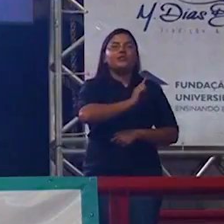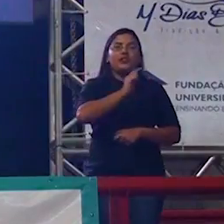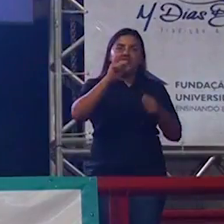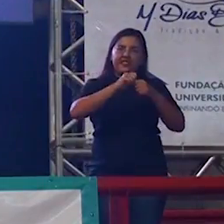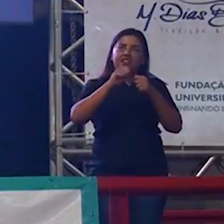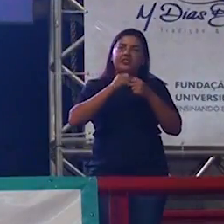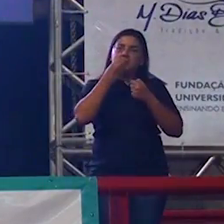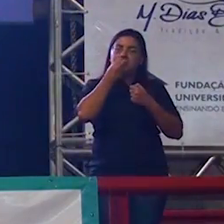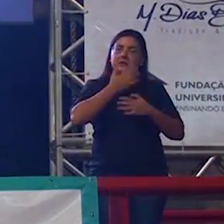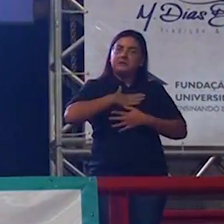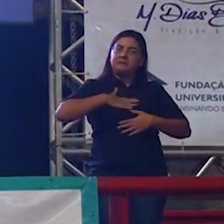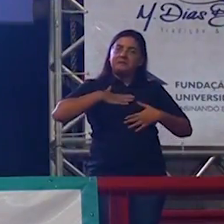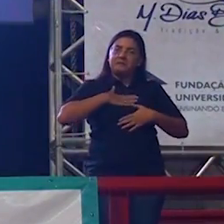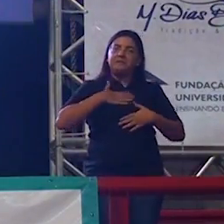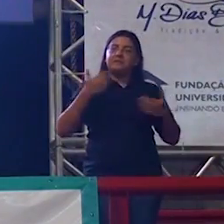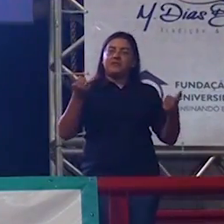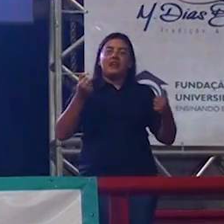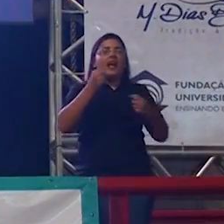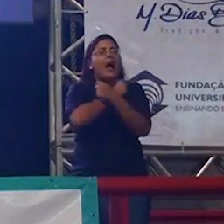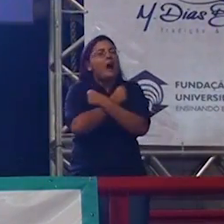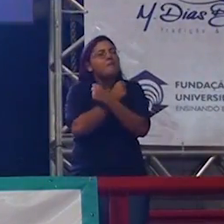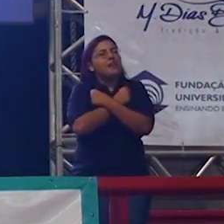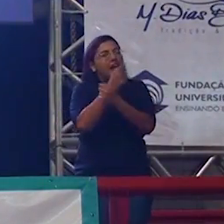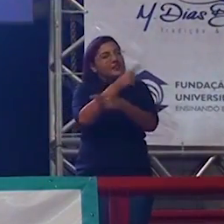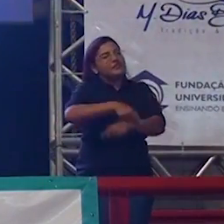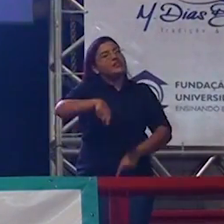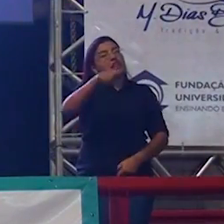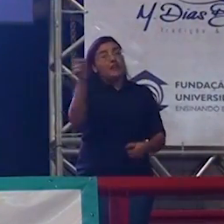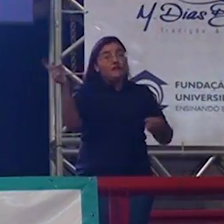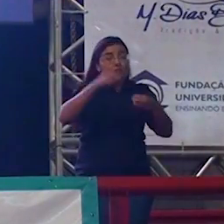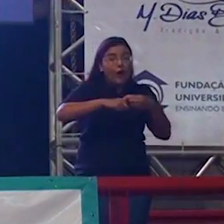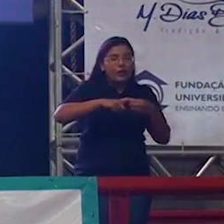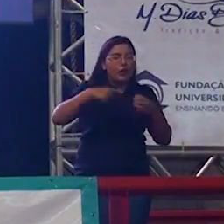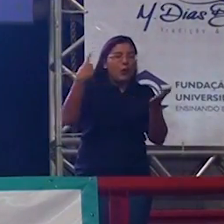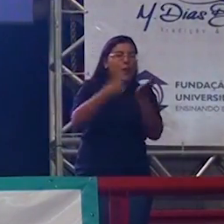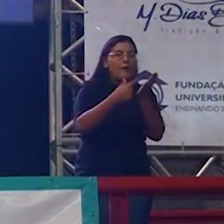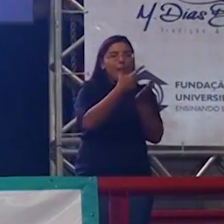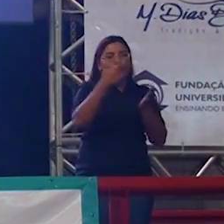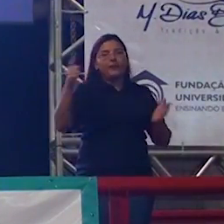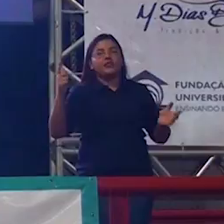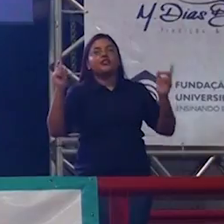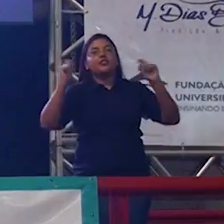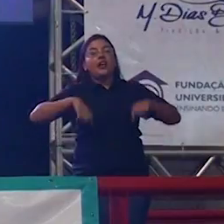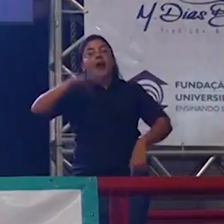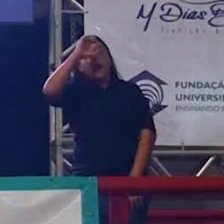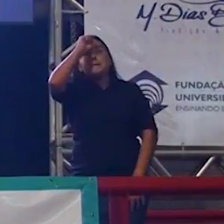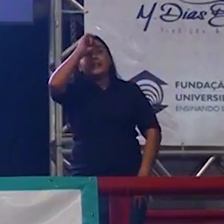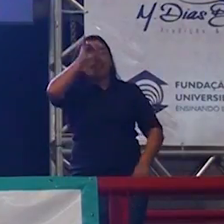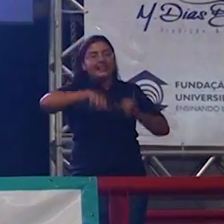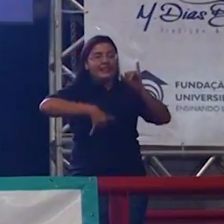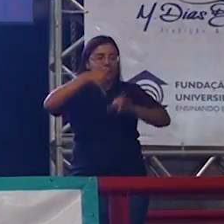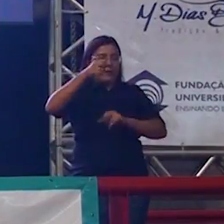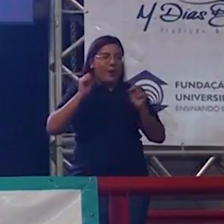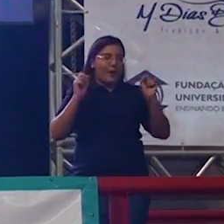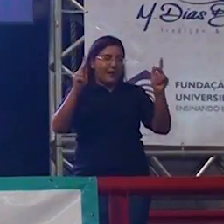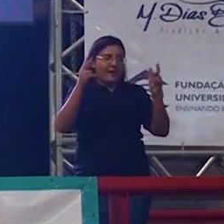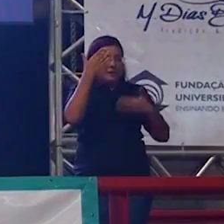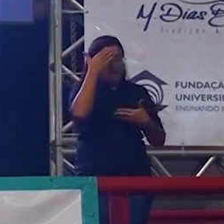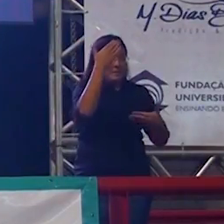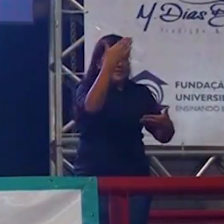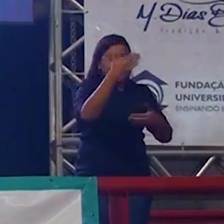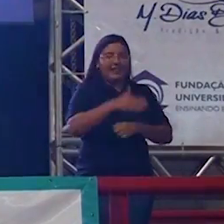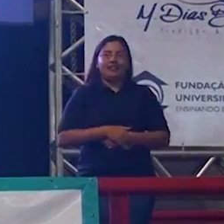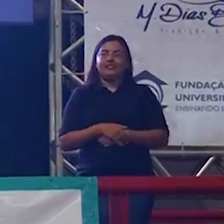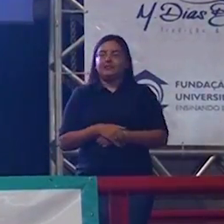fazendo aquilo que achava impossível. Pessoal, um grande abraço. Quando eu voltar aqui, vai ser para a gente aprender química, ok? Muito